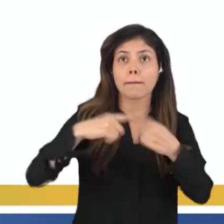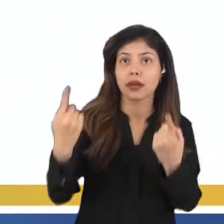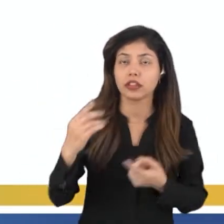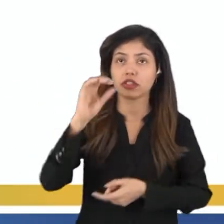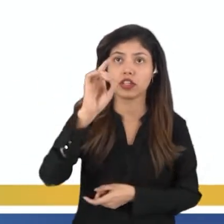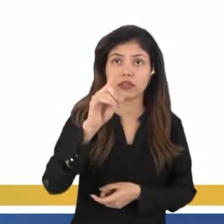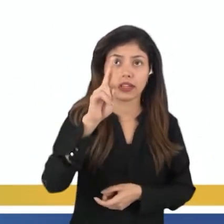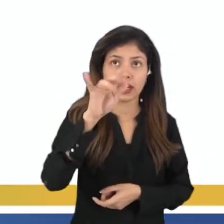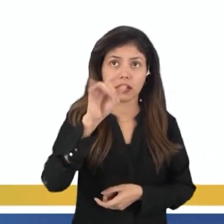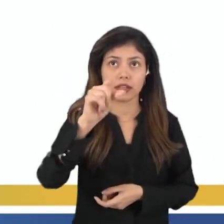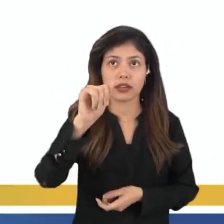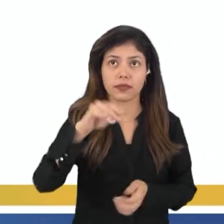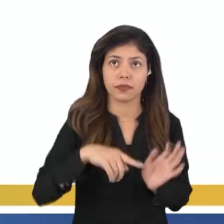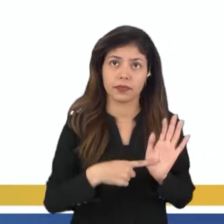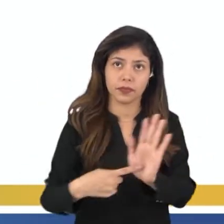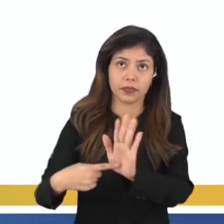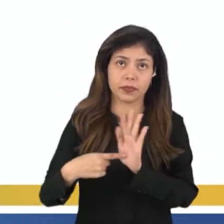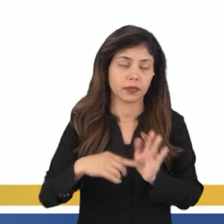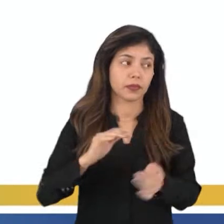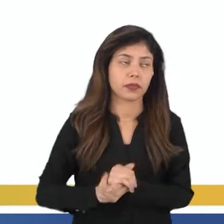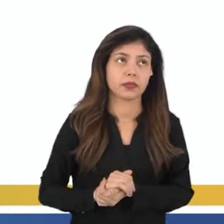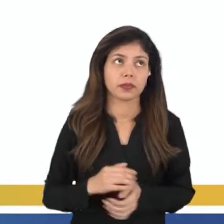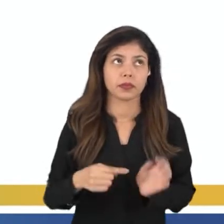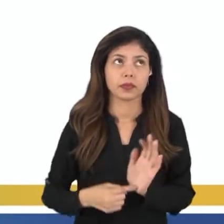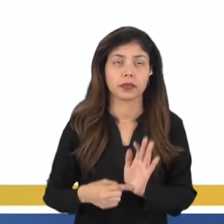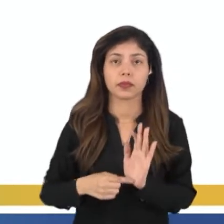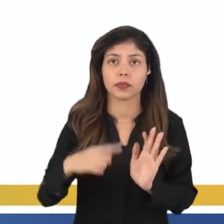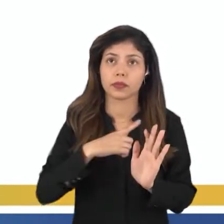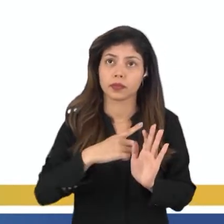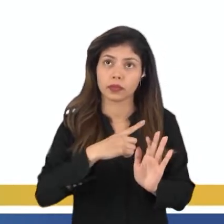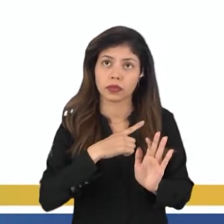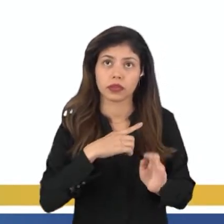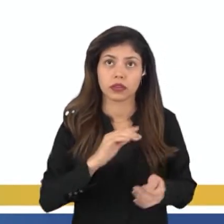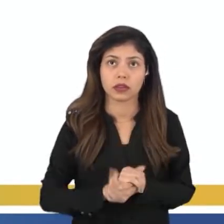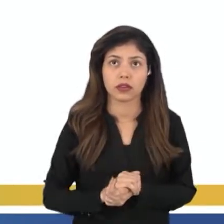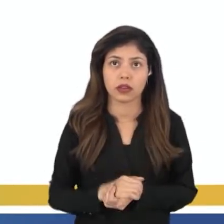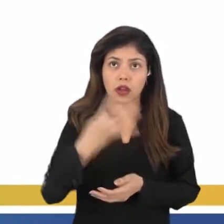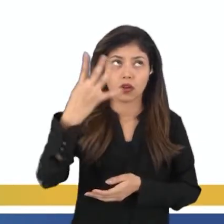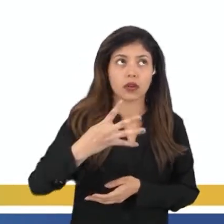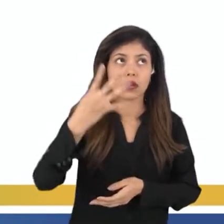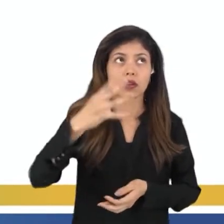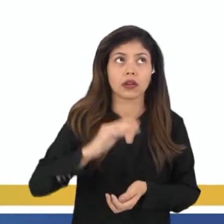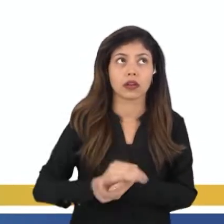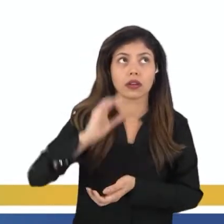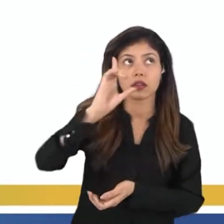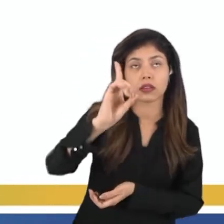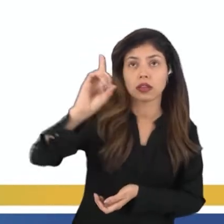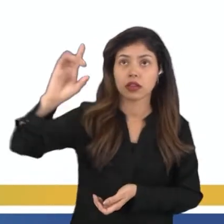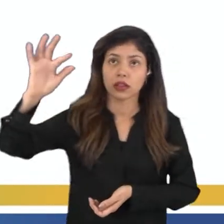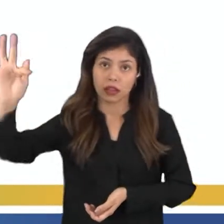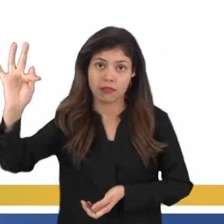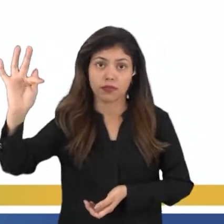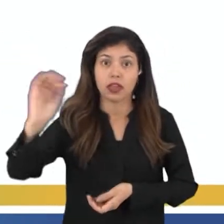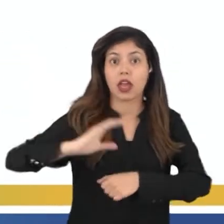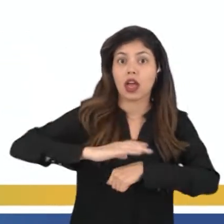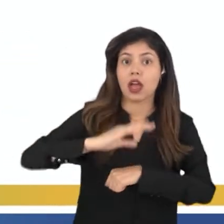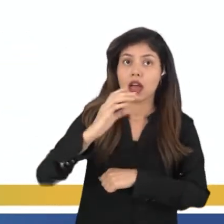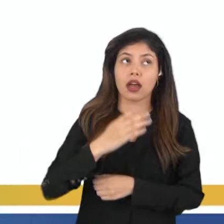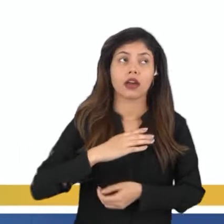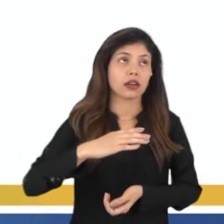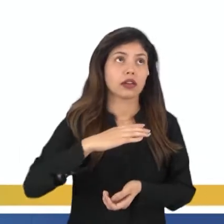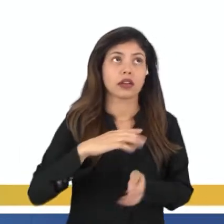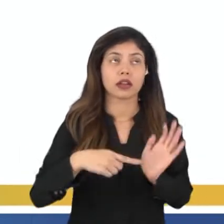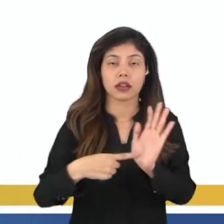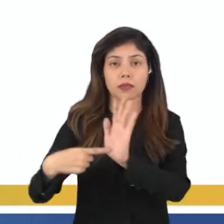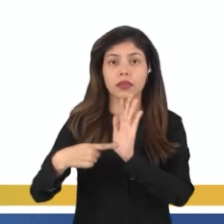Distrito Federal, dividido em 4 tipos de bitola. Aí nós temos uma ilustração no mapa de como é que está distribuído